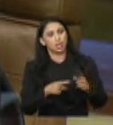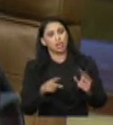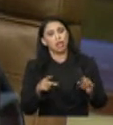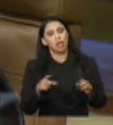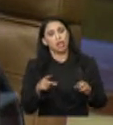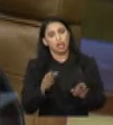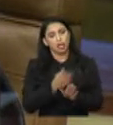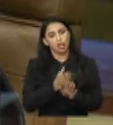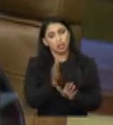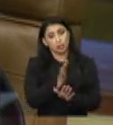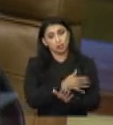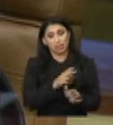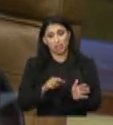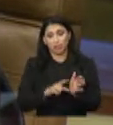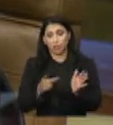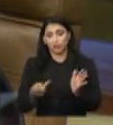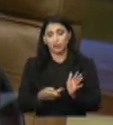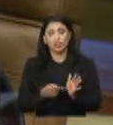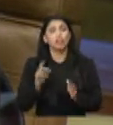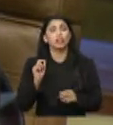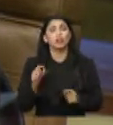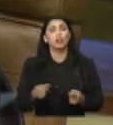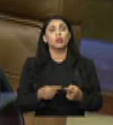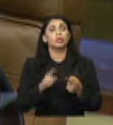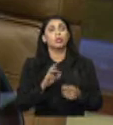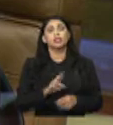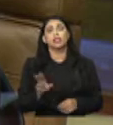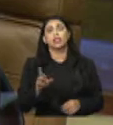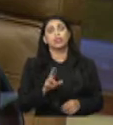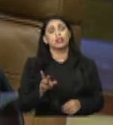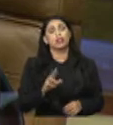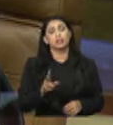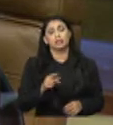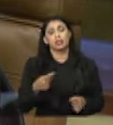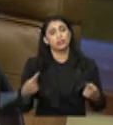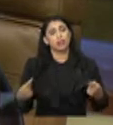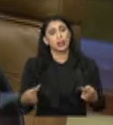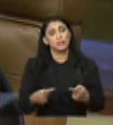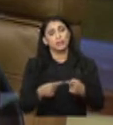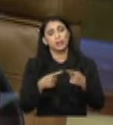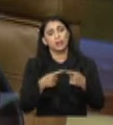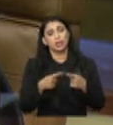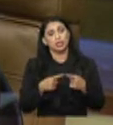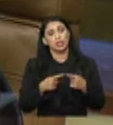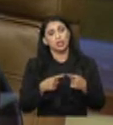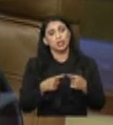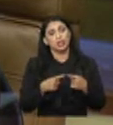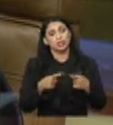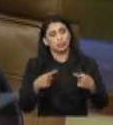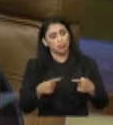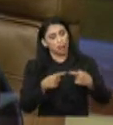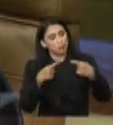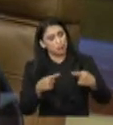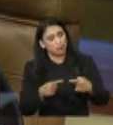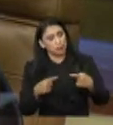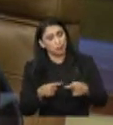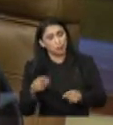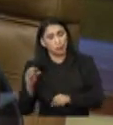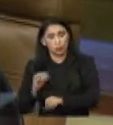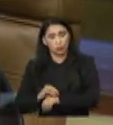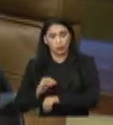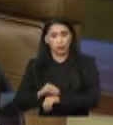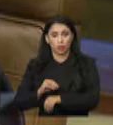administrativa significa reconhecer que ela não se aplica e as condutas culposas